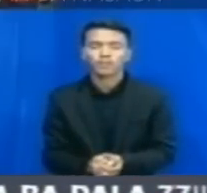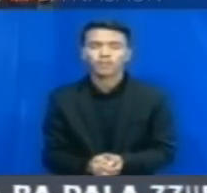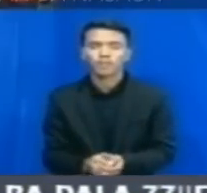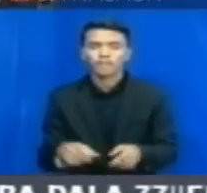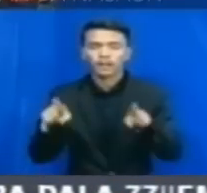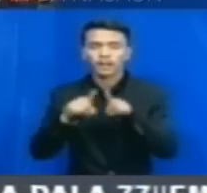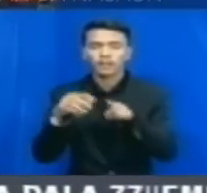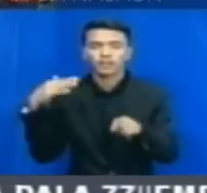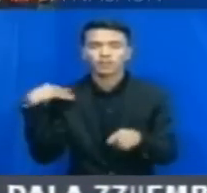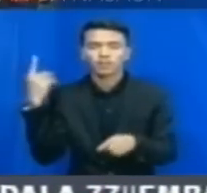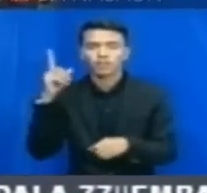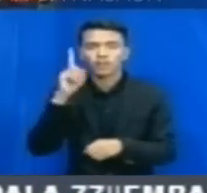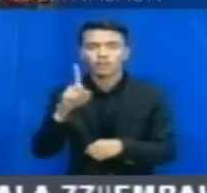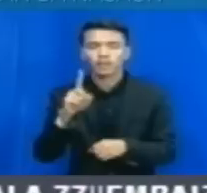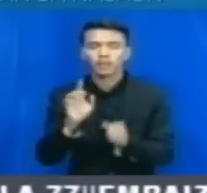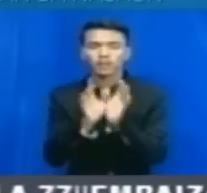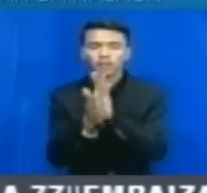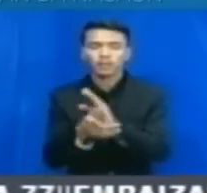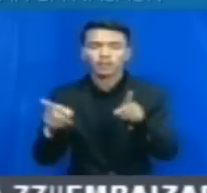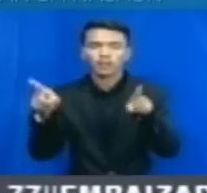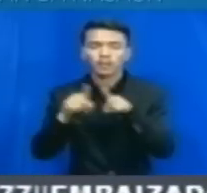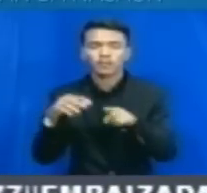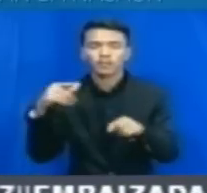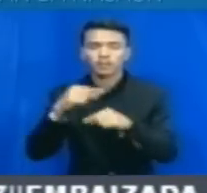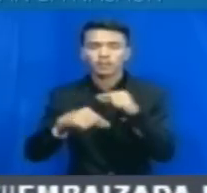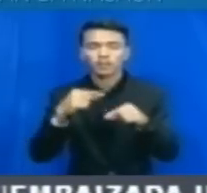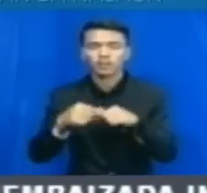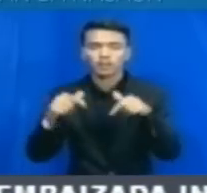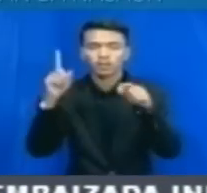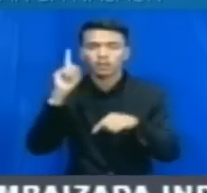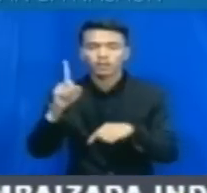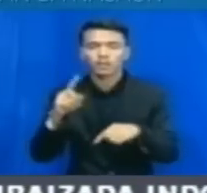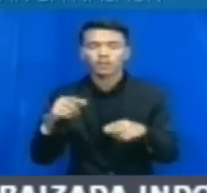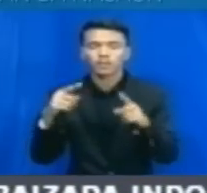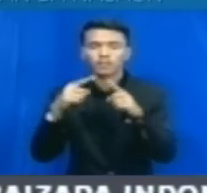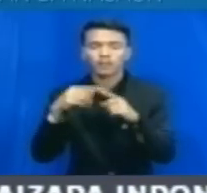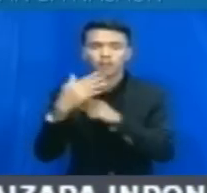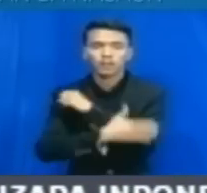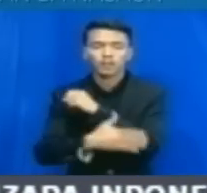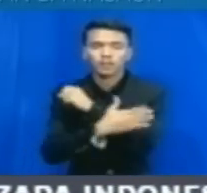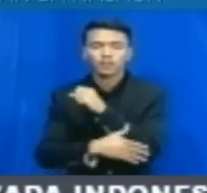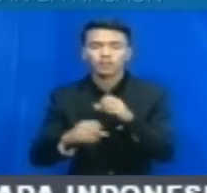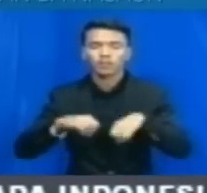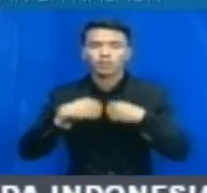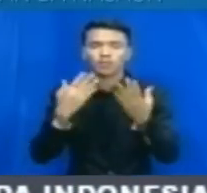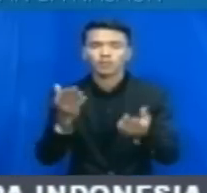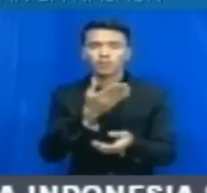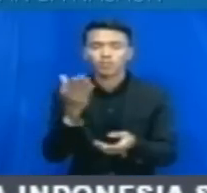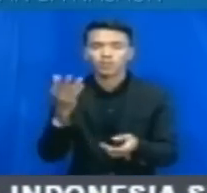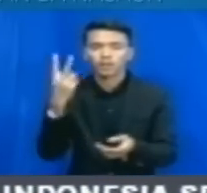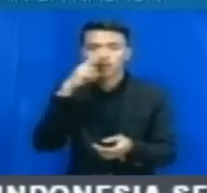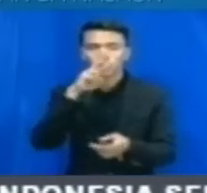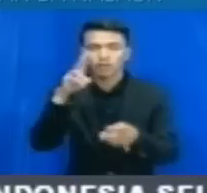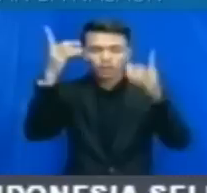Hanesan jovem ida nebe que saímos hanesan a geração ida bahian a itane país. O isso aí tá botando de ponto de vista bahia decisão